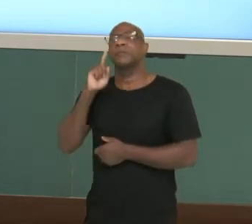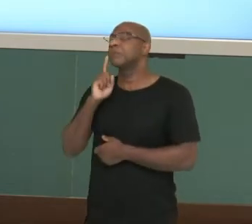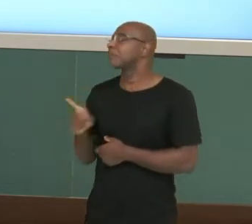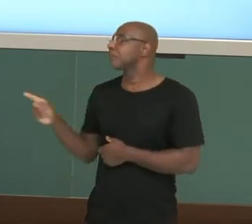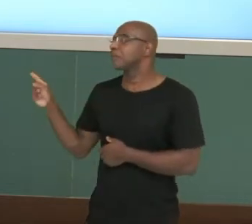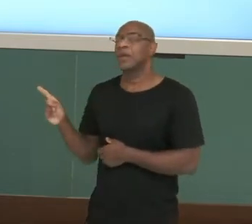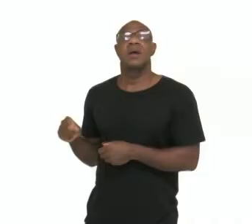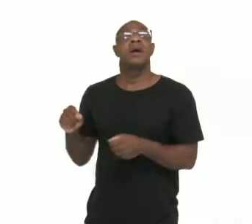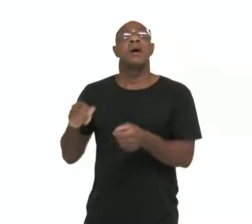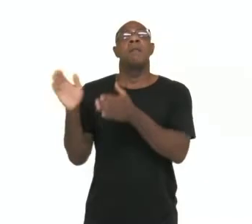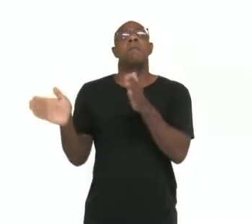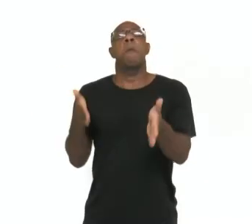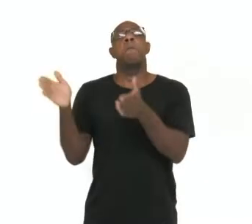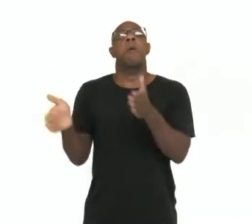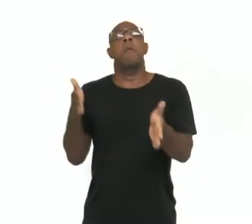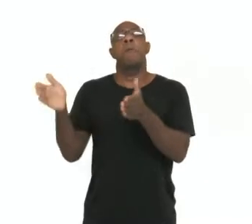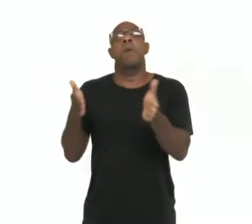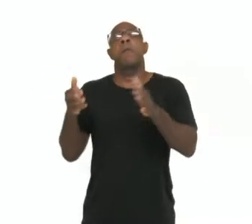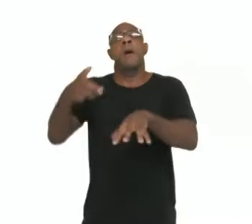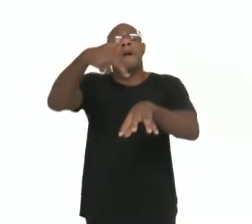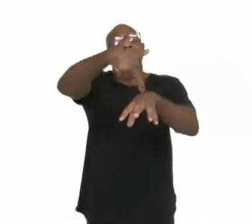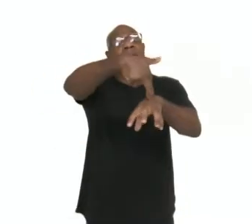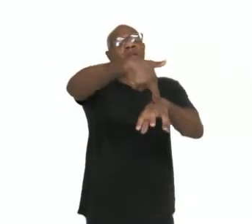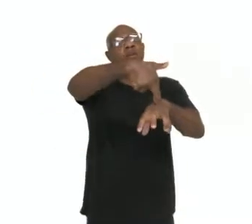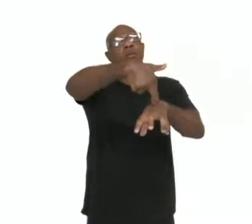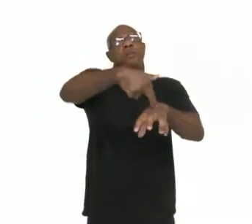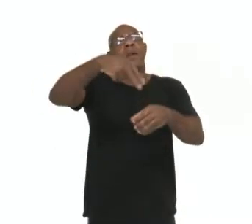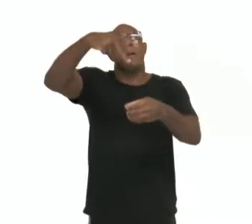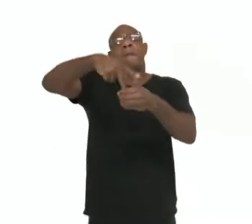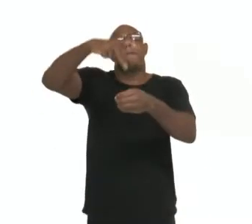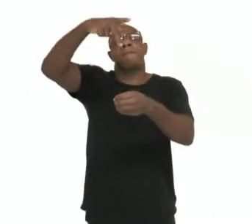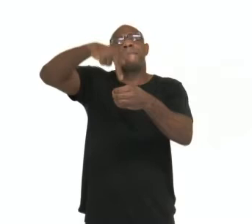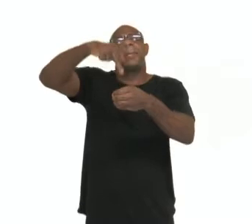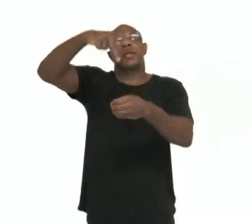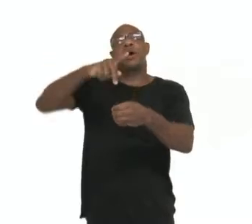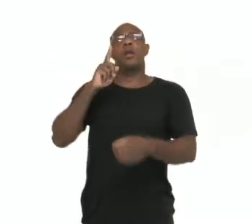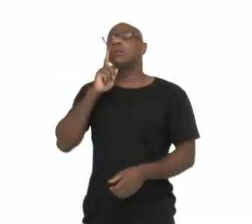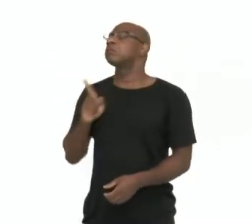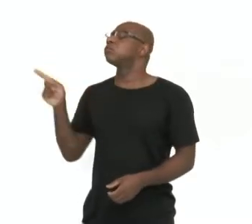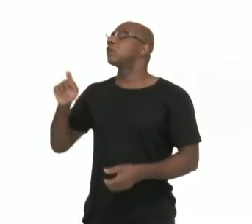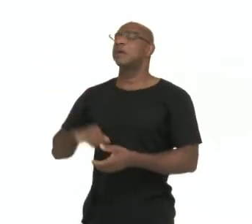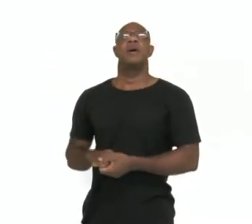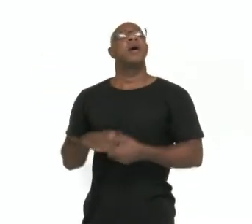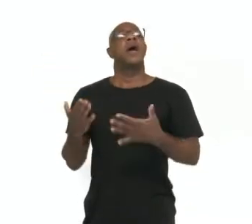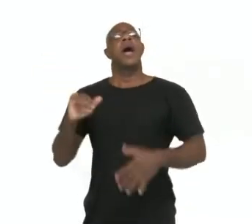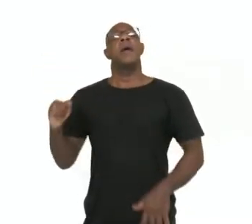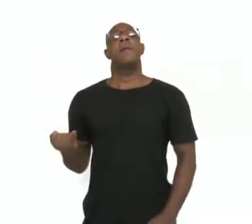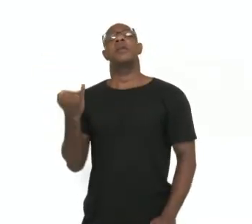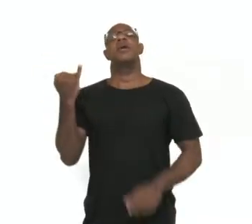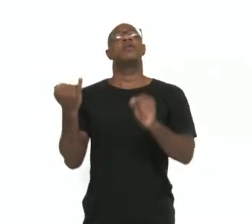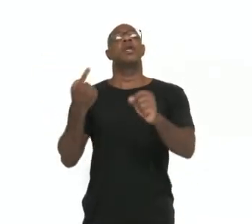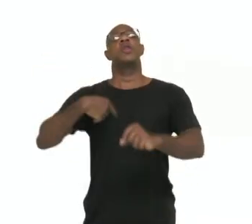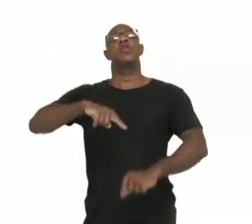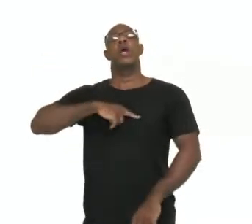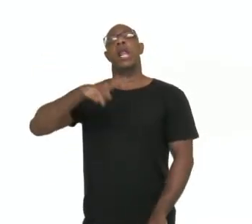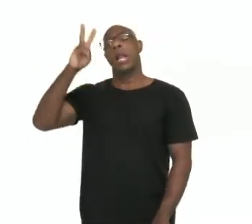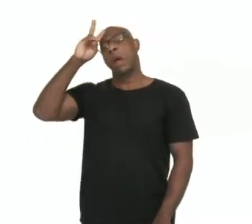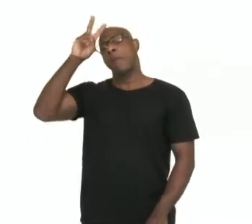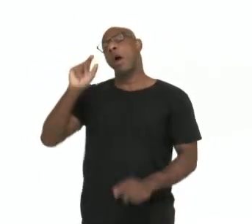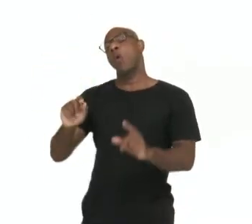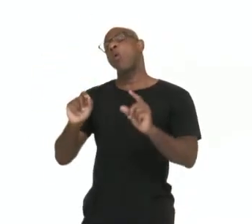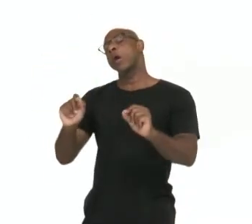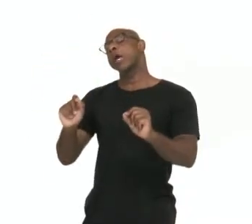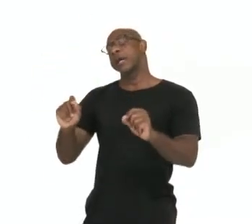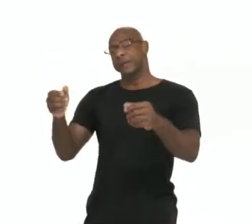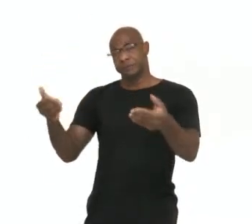de petróleo e gás em território brasileiro. Ó. A gente vai ver que é importante a gente lembrar da interpretação